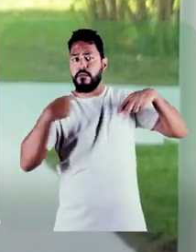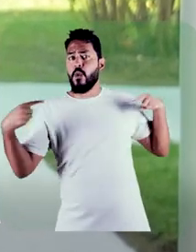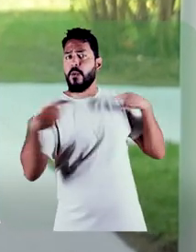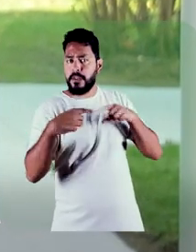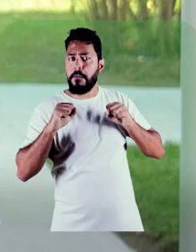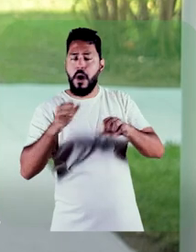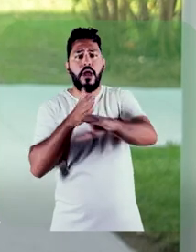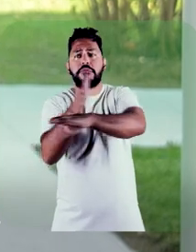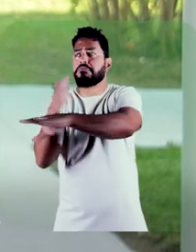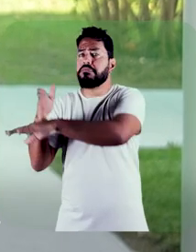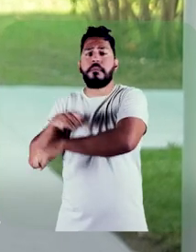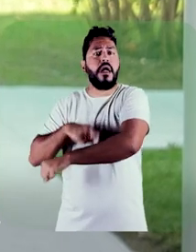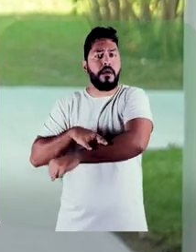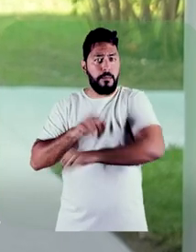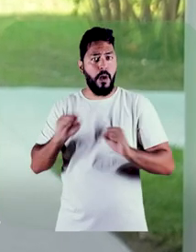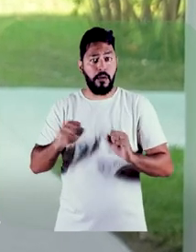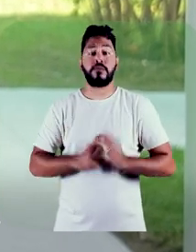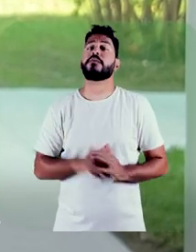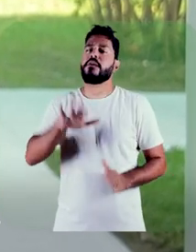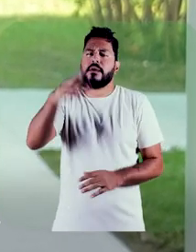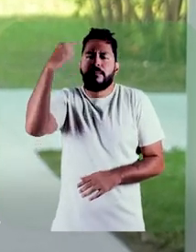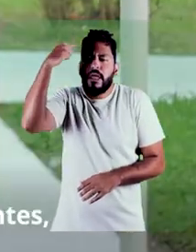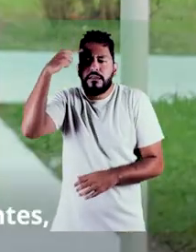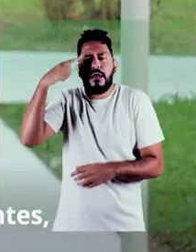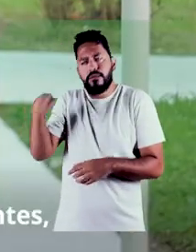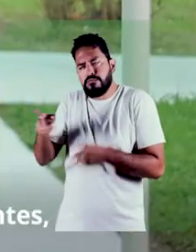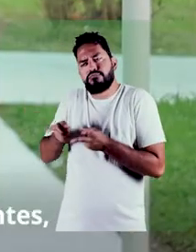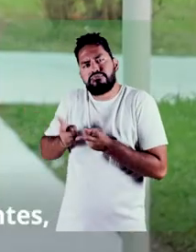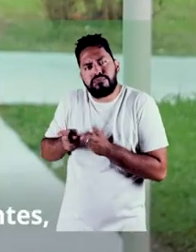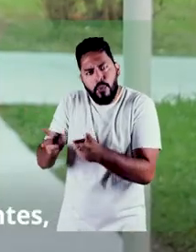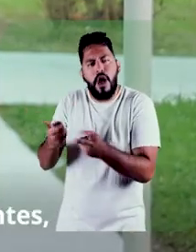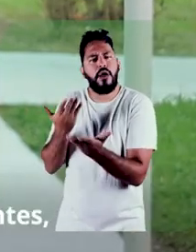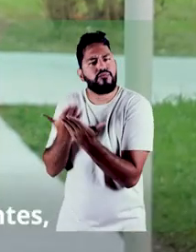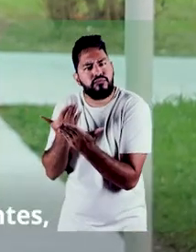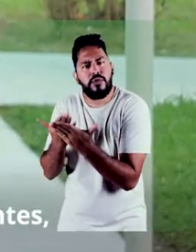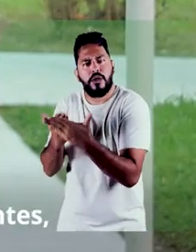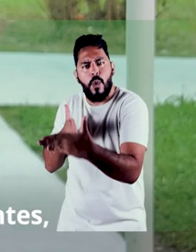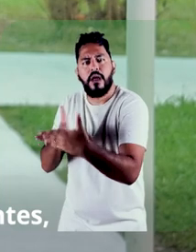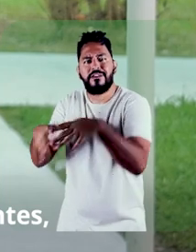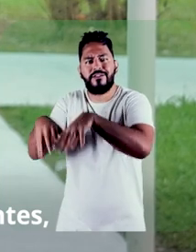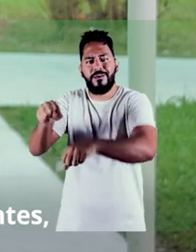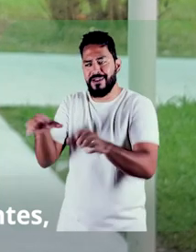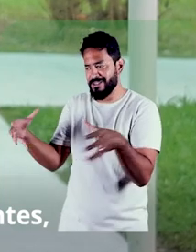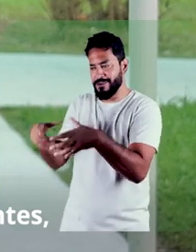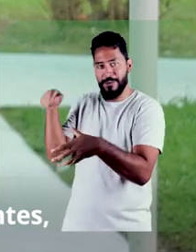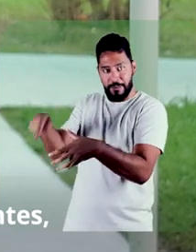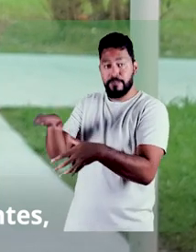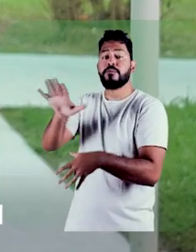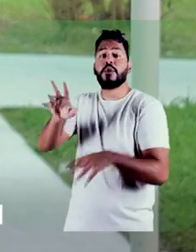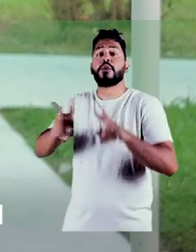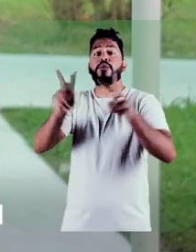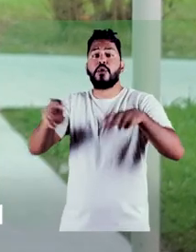de acordo com a identidade de gênero autodeclarada. Pensando na permanência e êxito desse grupo de